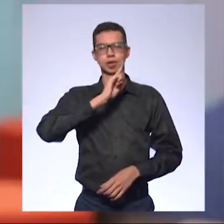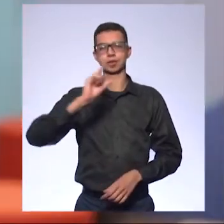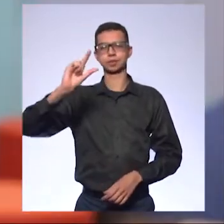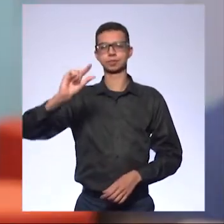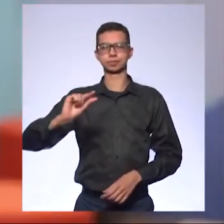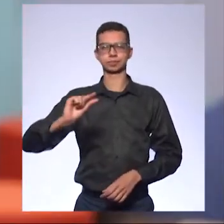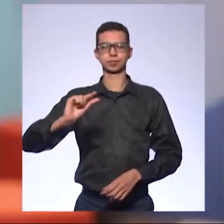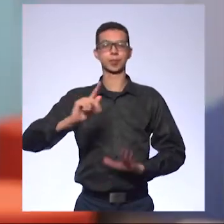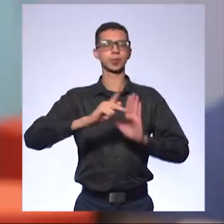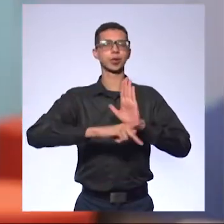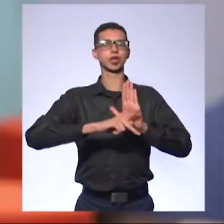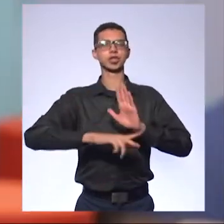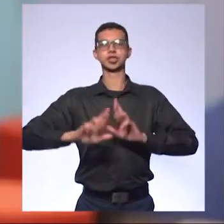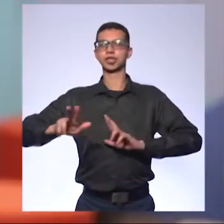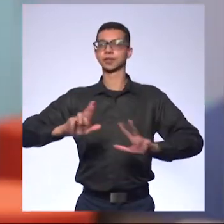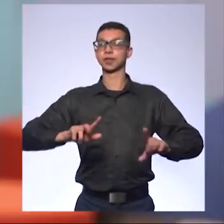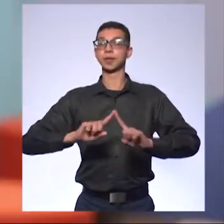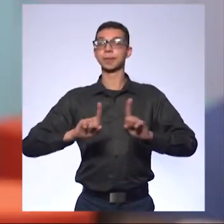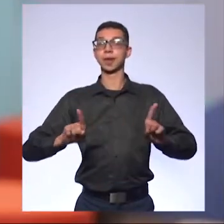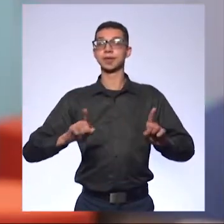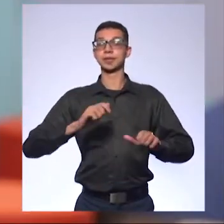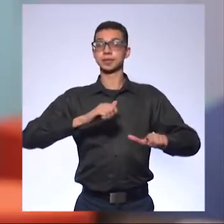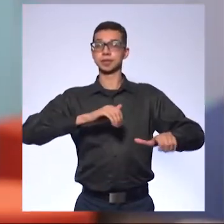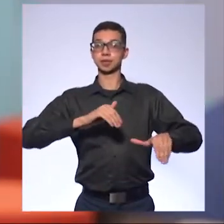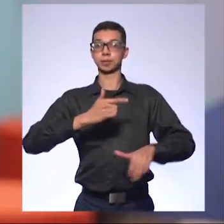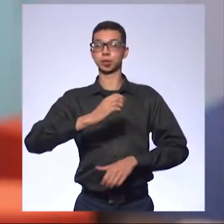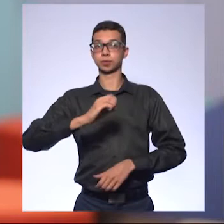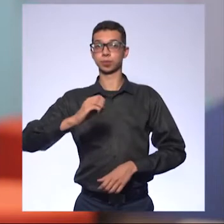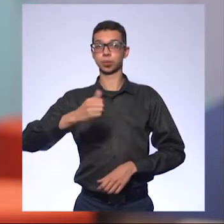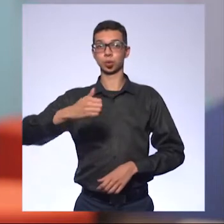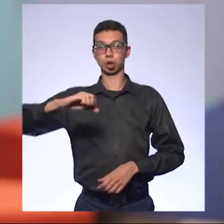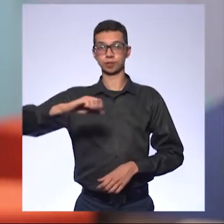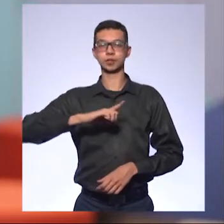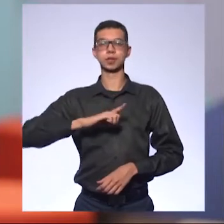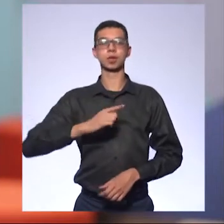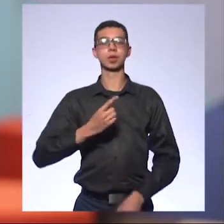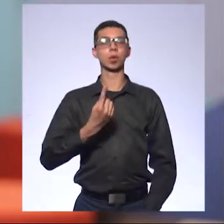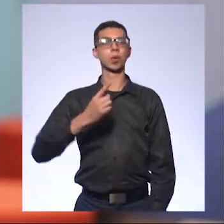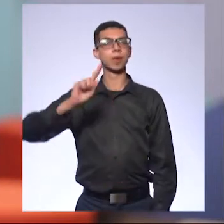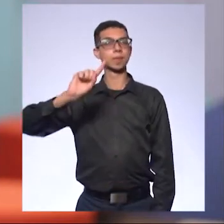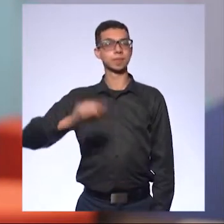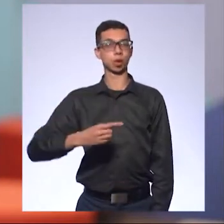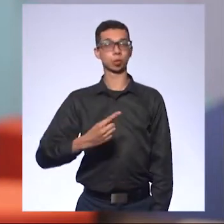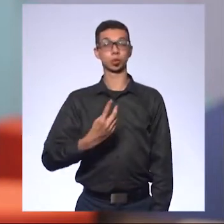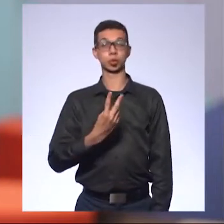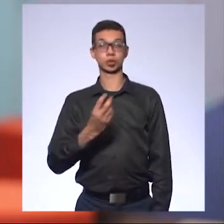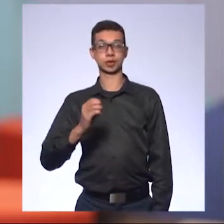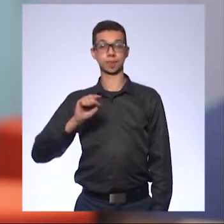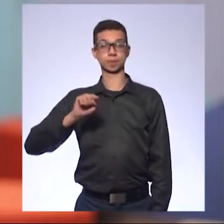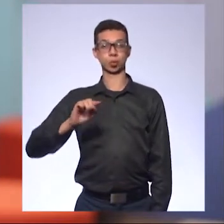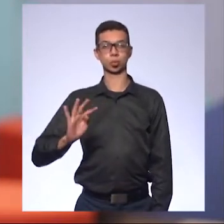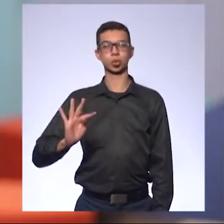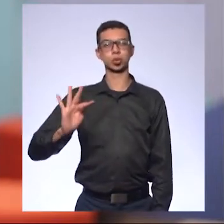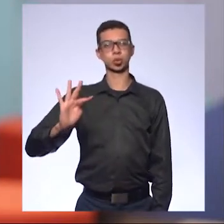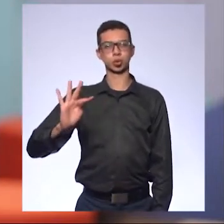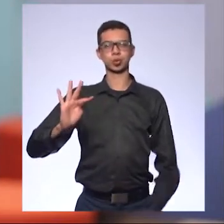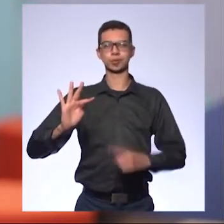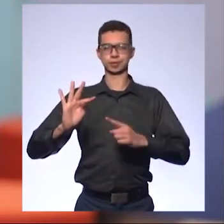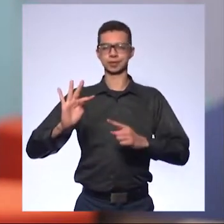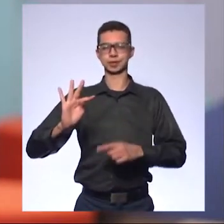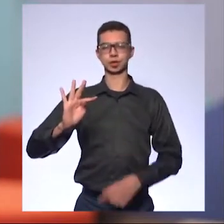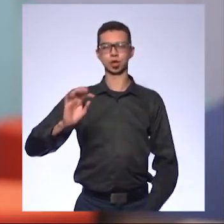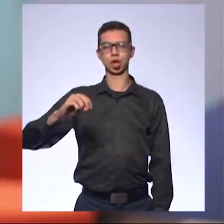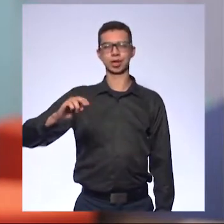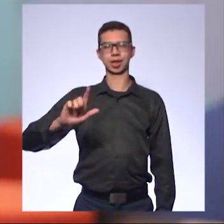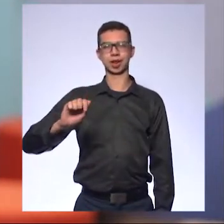benefícios, até hoje, setembro de 2019, eles estão na ordem de 1.200.000 toneladas de redução de emissões. E nós vamos